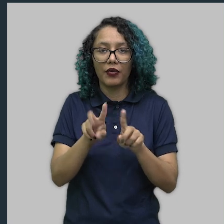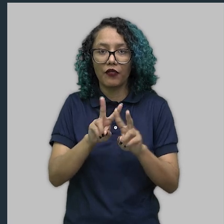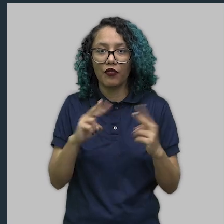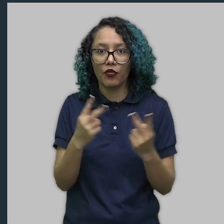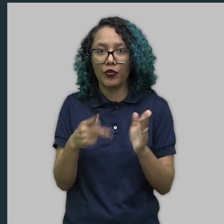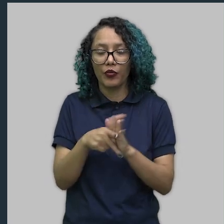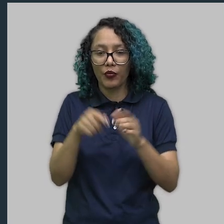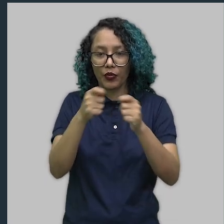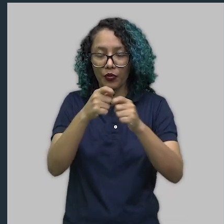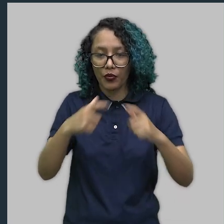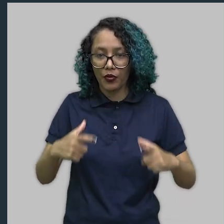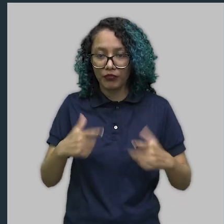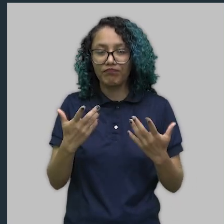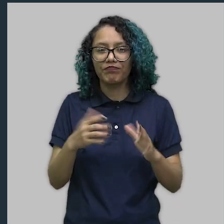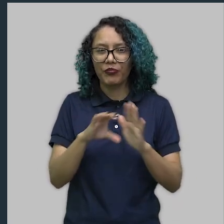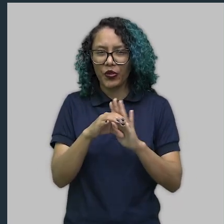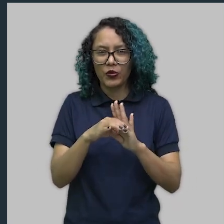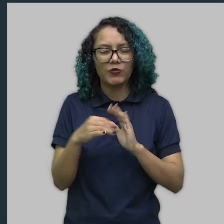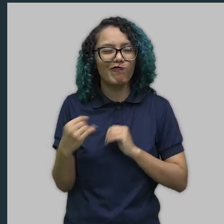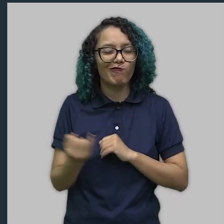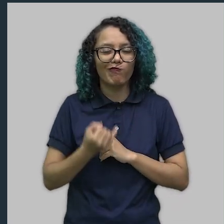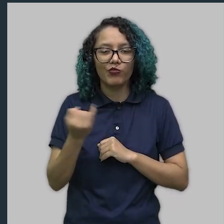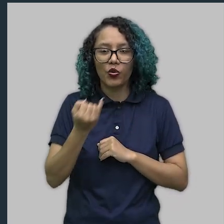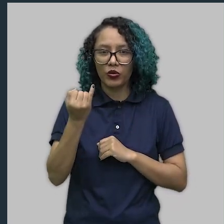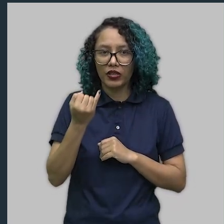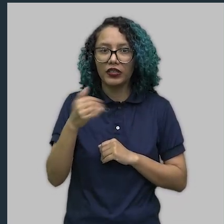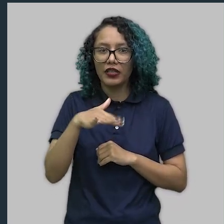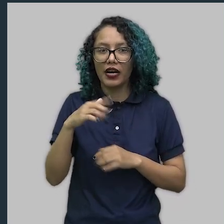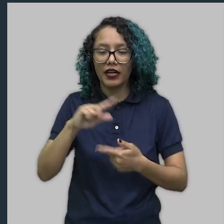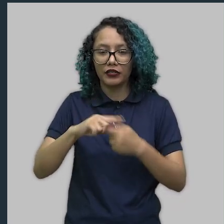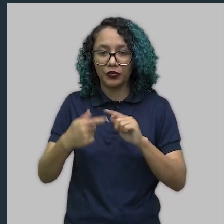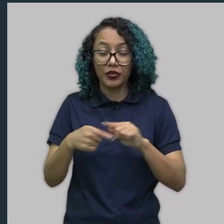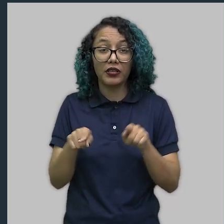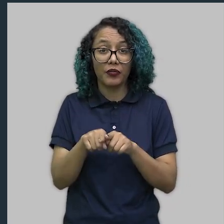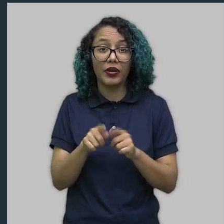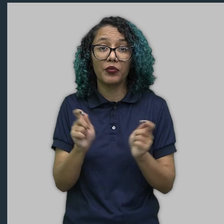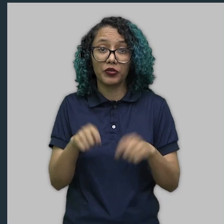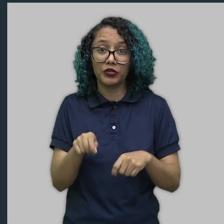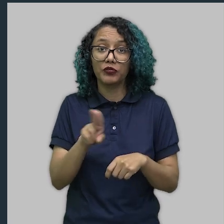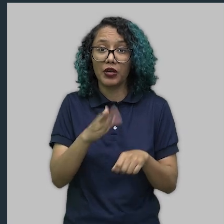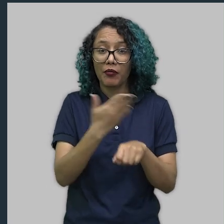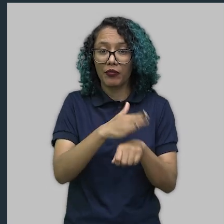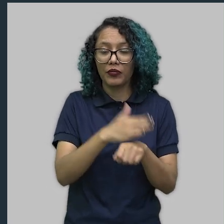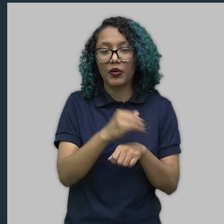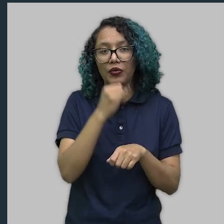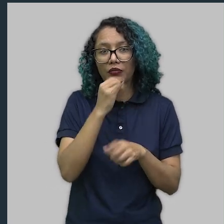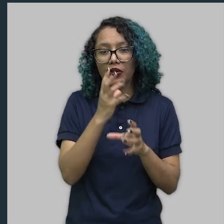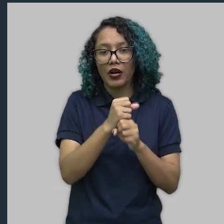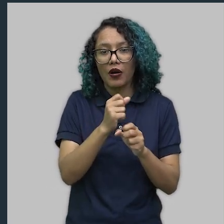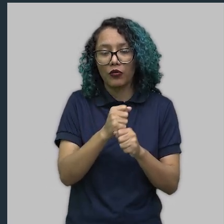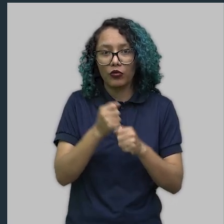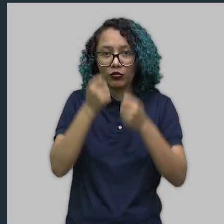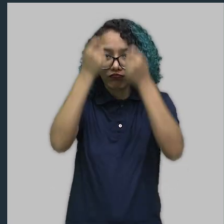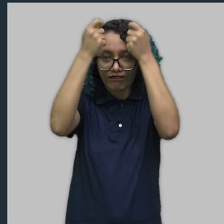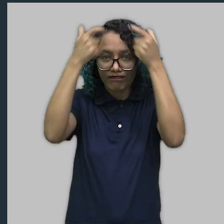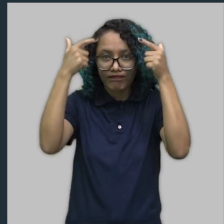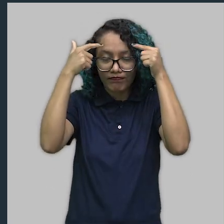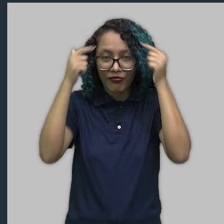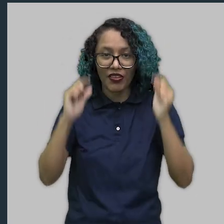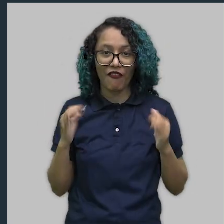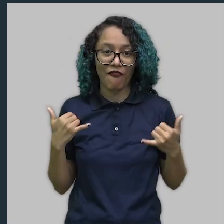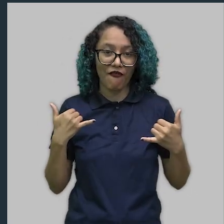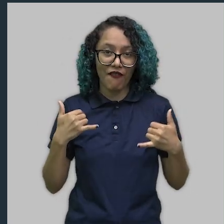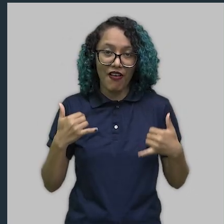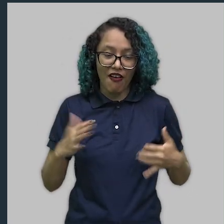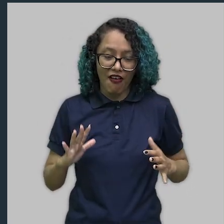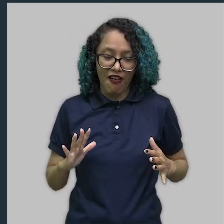cone. Esses conceitos são essenciais em geometria e têm aplicações práticas, como no cálculo de chapéus de festa,